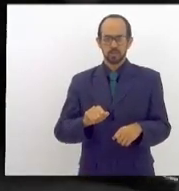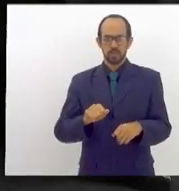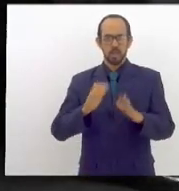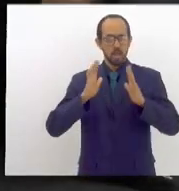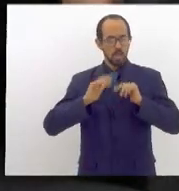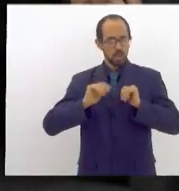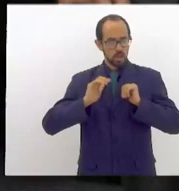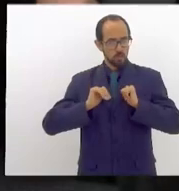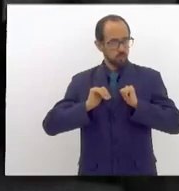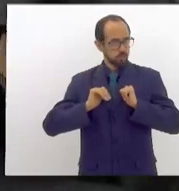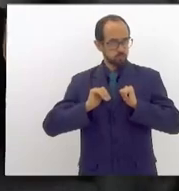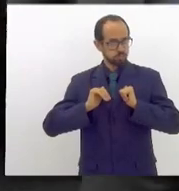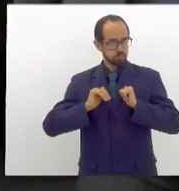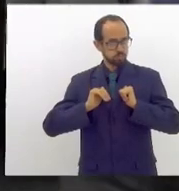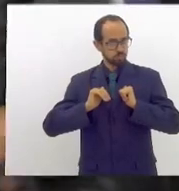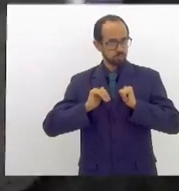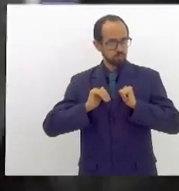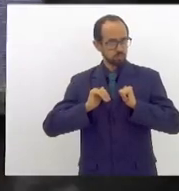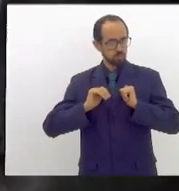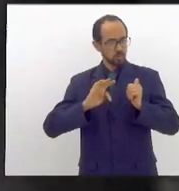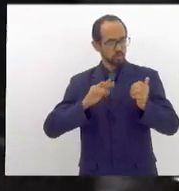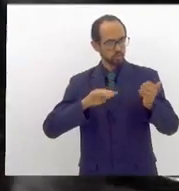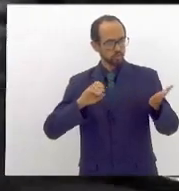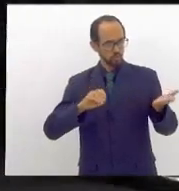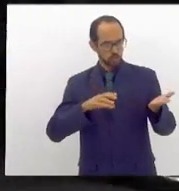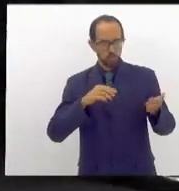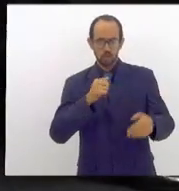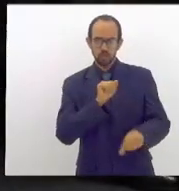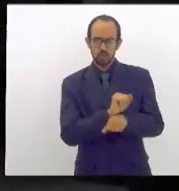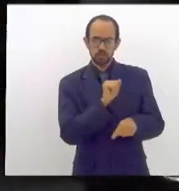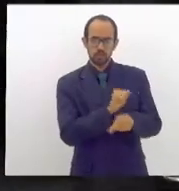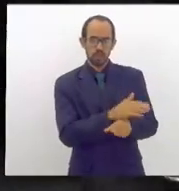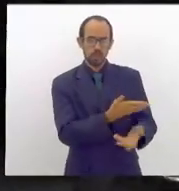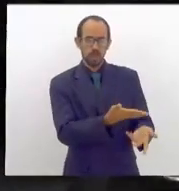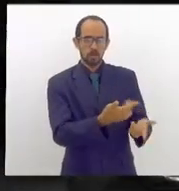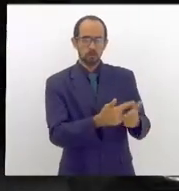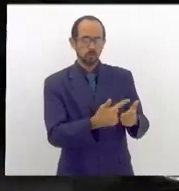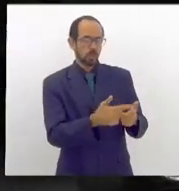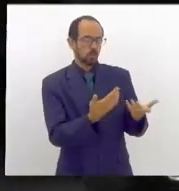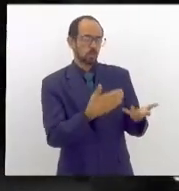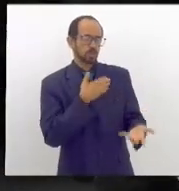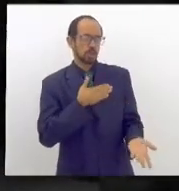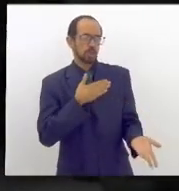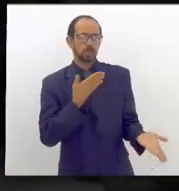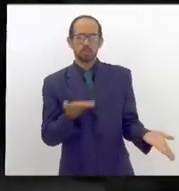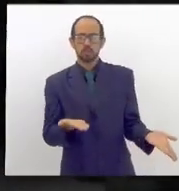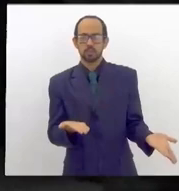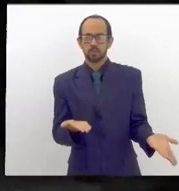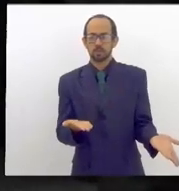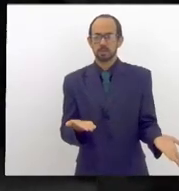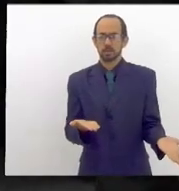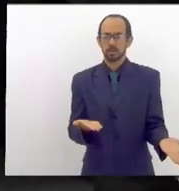Deus Chico Machado É porque tem eu vou esperar porque eu queria Deputado Chico